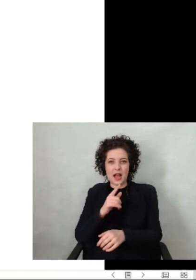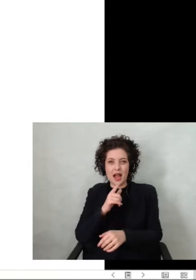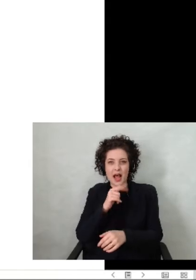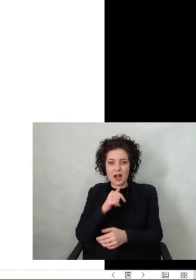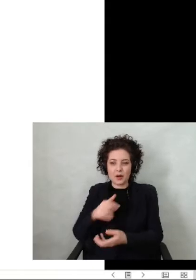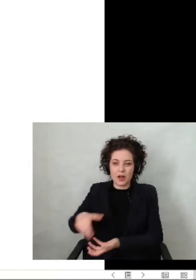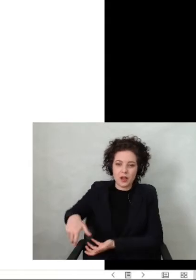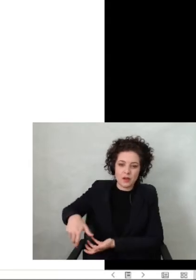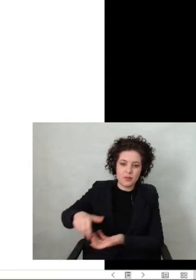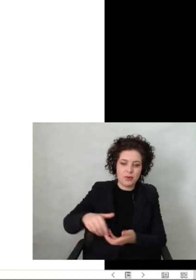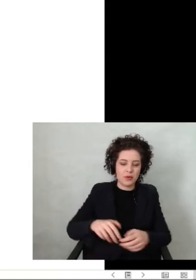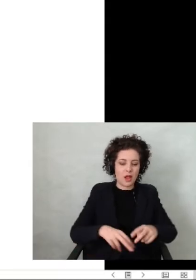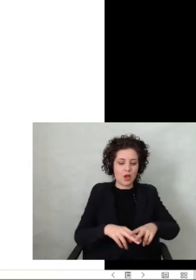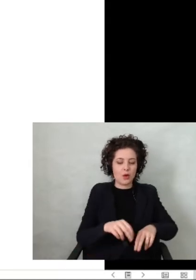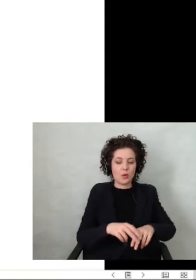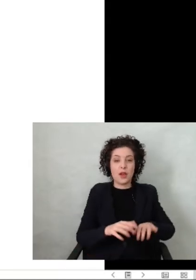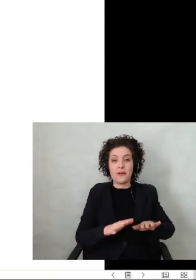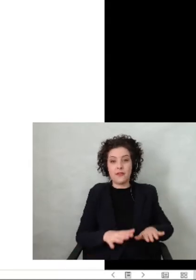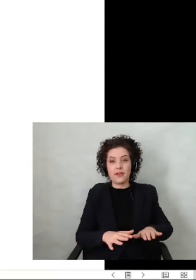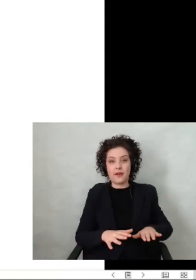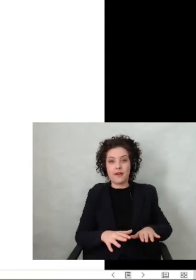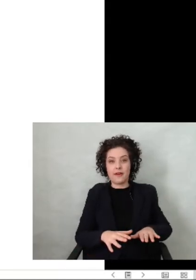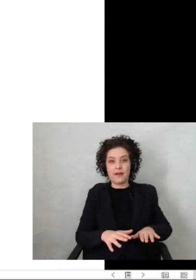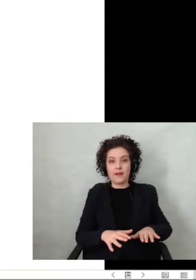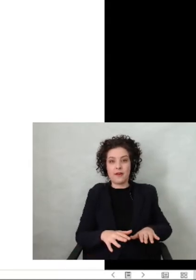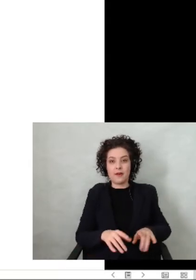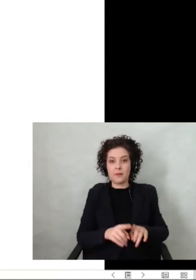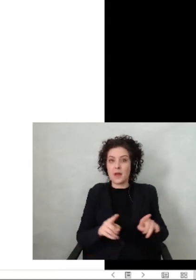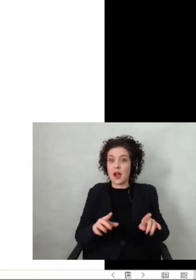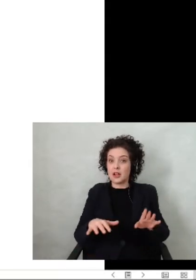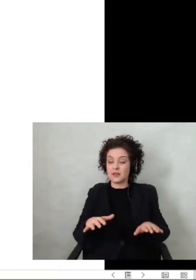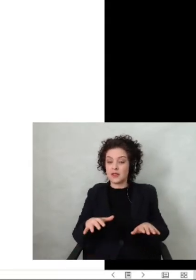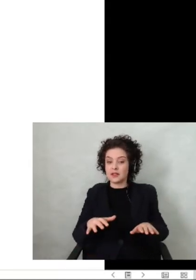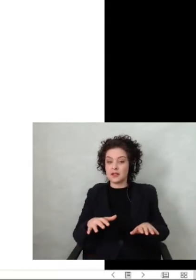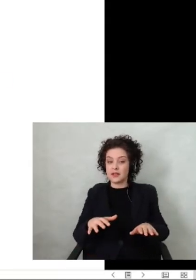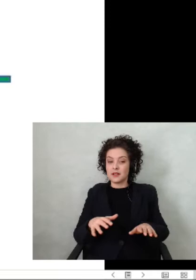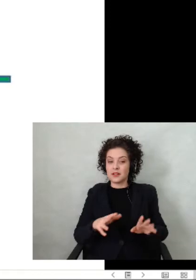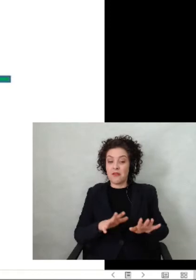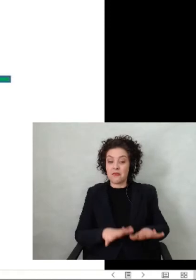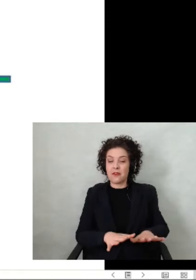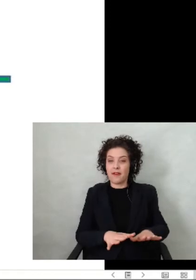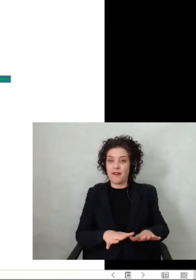enquanto. Mas nem sempre isso é muito seguro. Vou dar alguns exemplos.